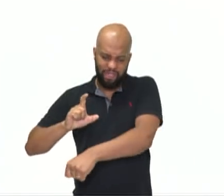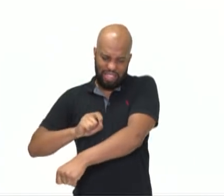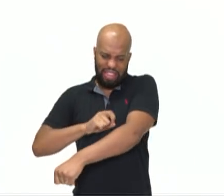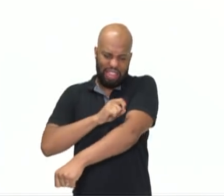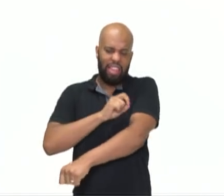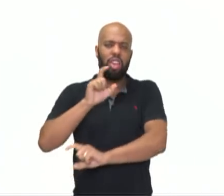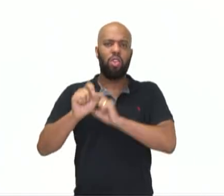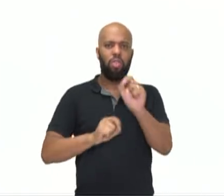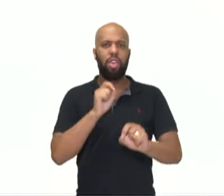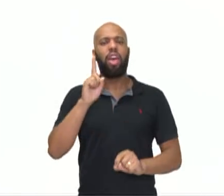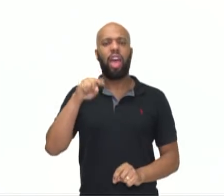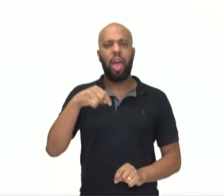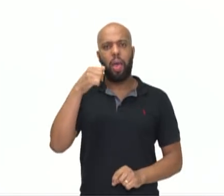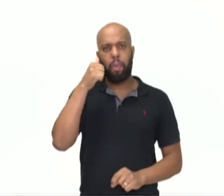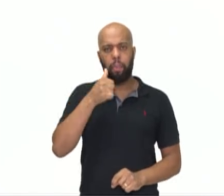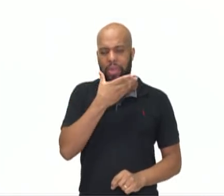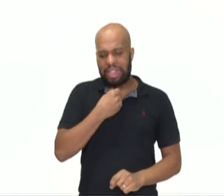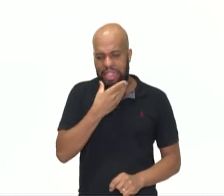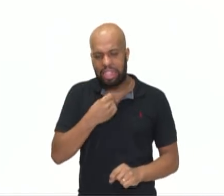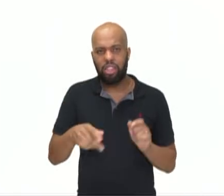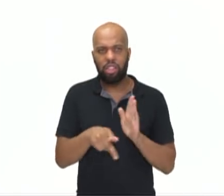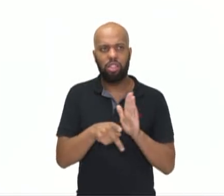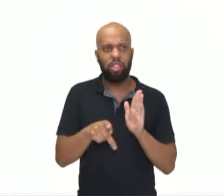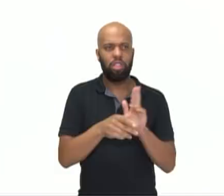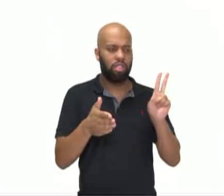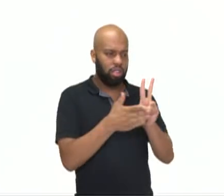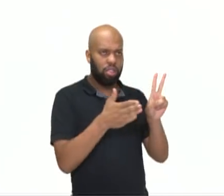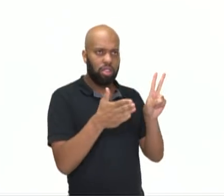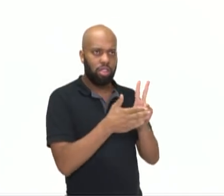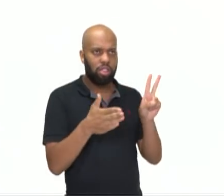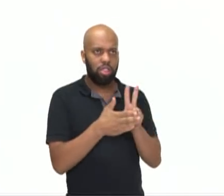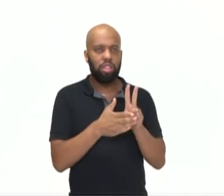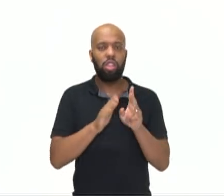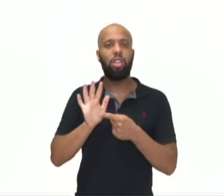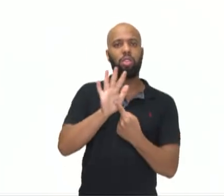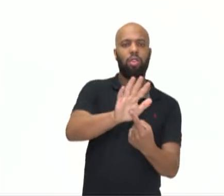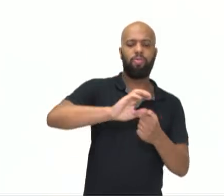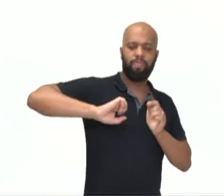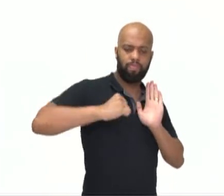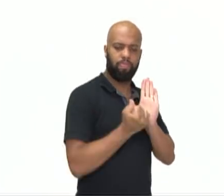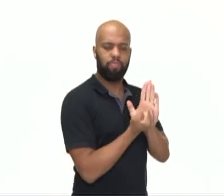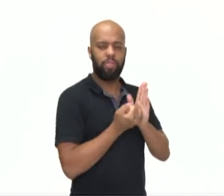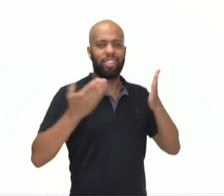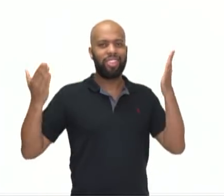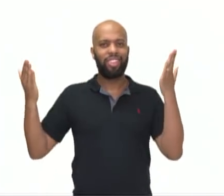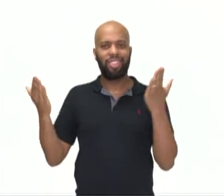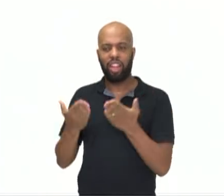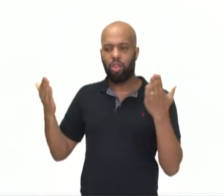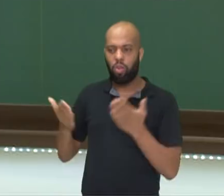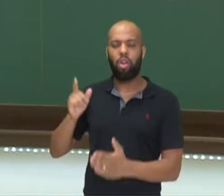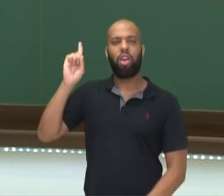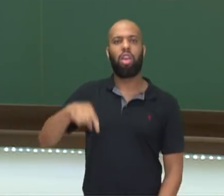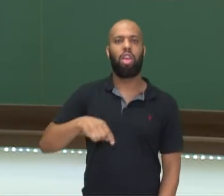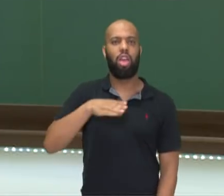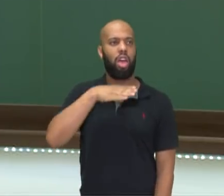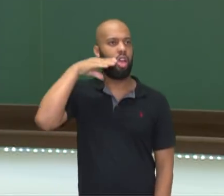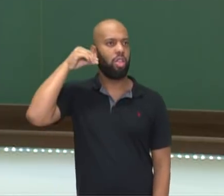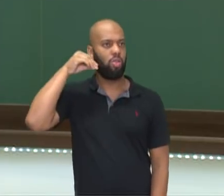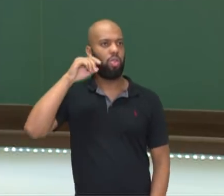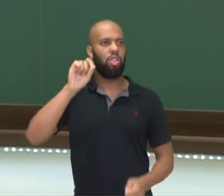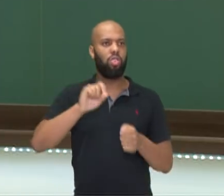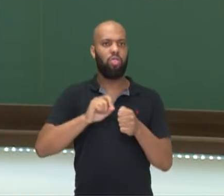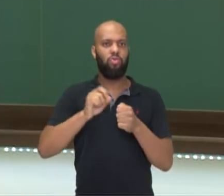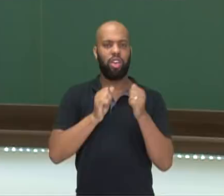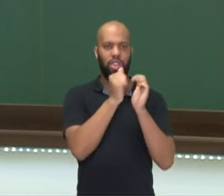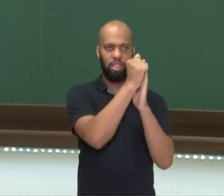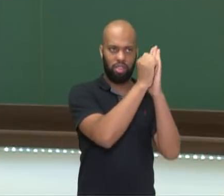meninos indígenas do povo Sateré-Maué e marca a passagem deles para a vida adulta. Eles confeccionam umas